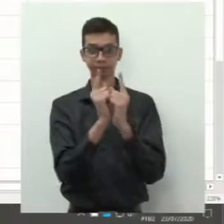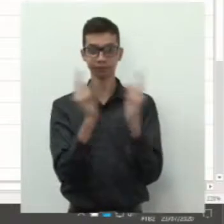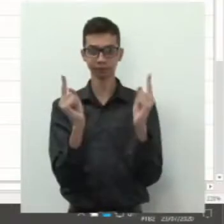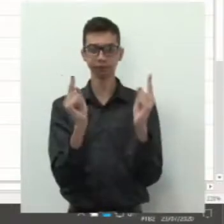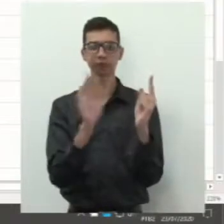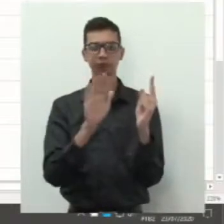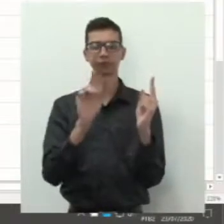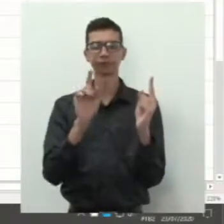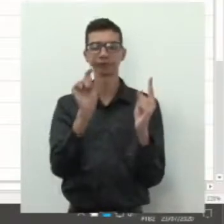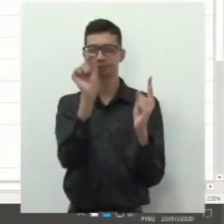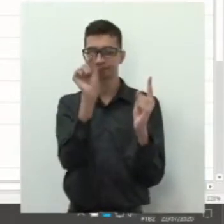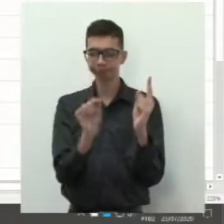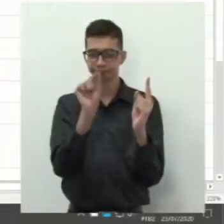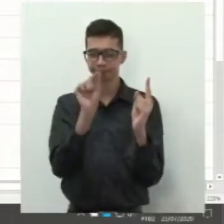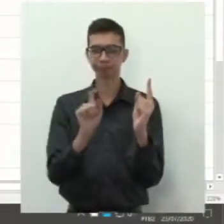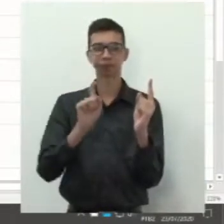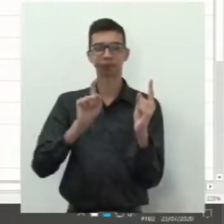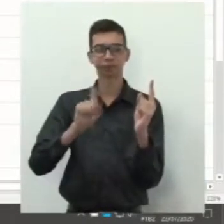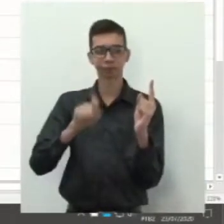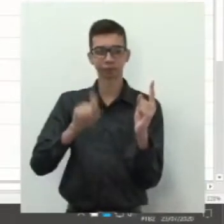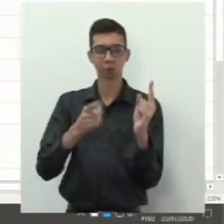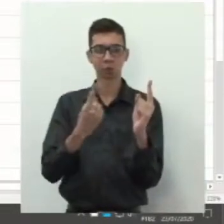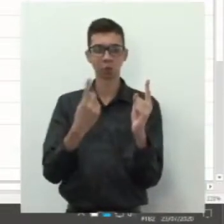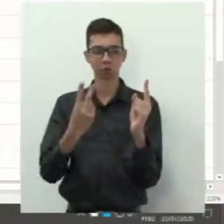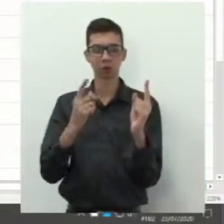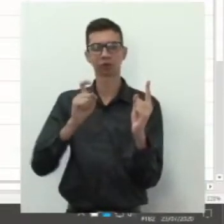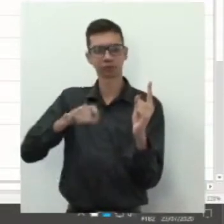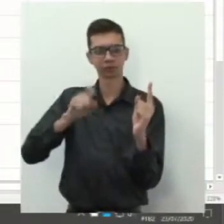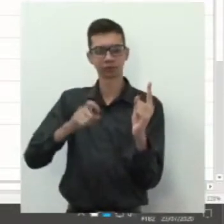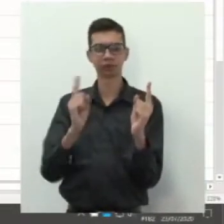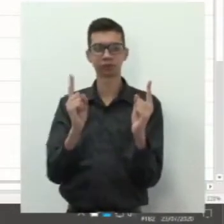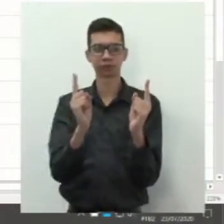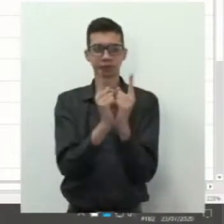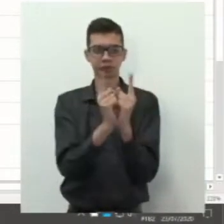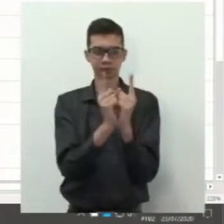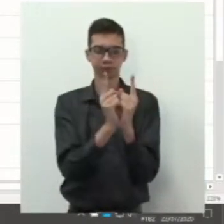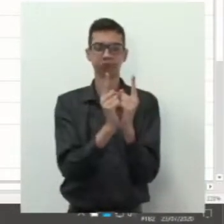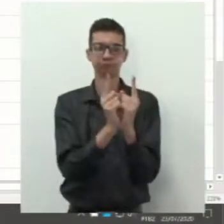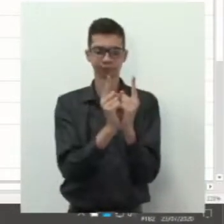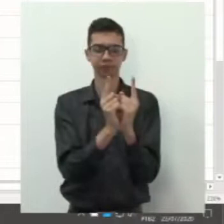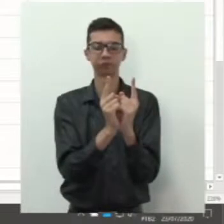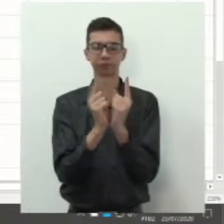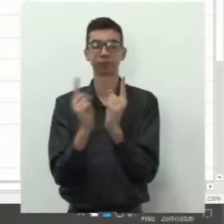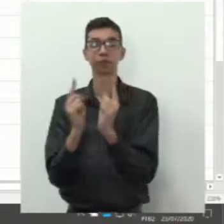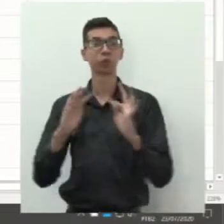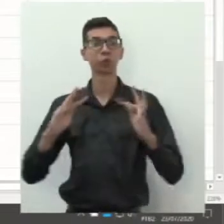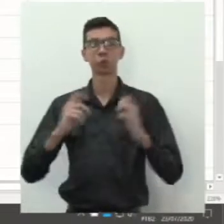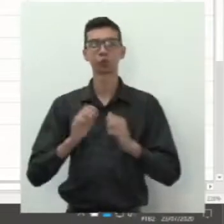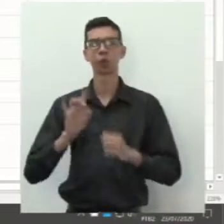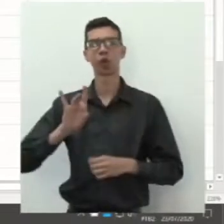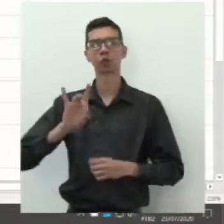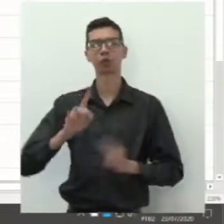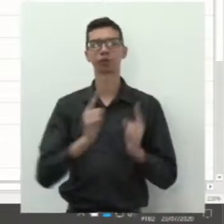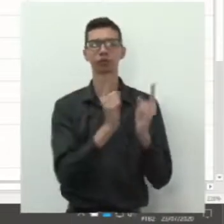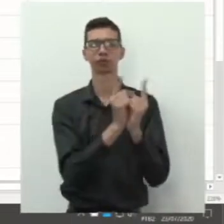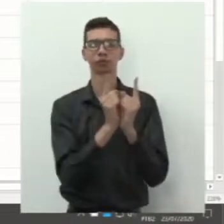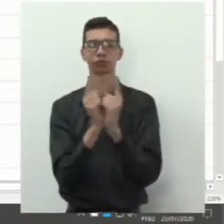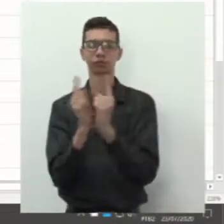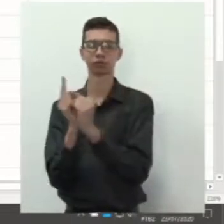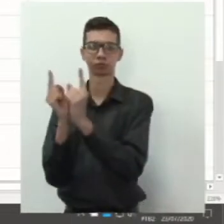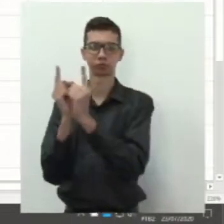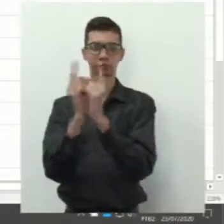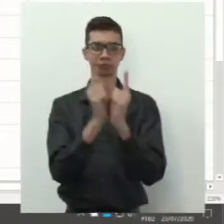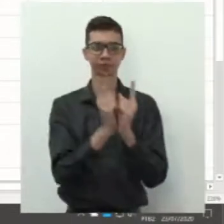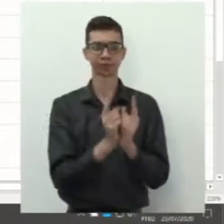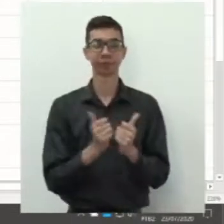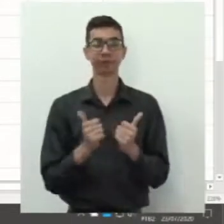se ajustar com o texto orçamento, que no caso é o maior texto da coluna A. O mesmo serve para qualquer